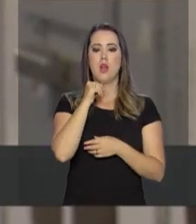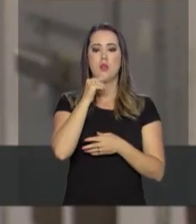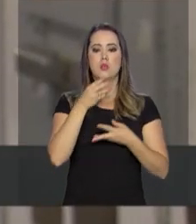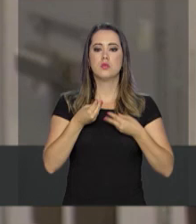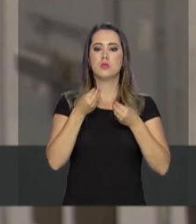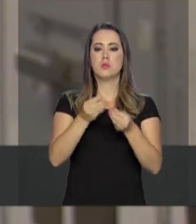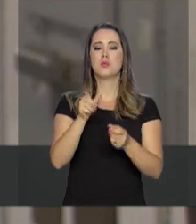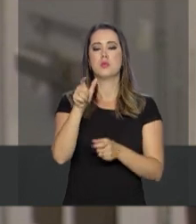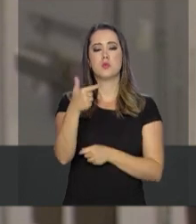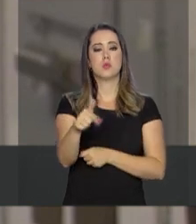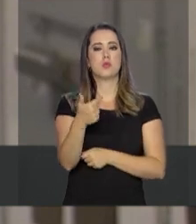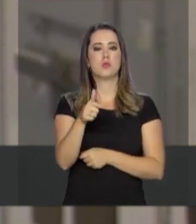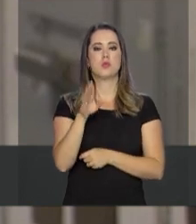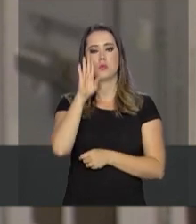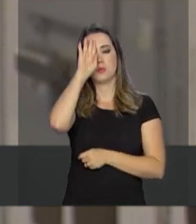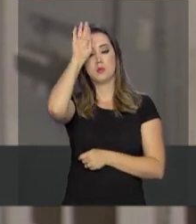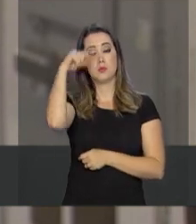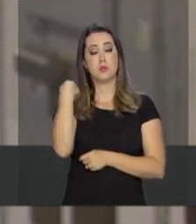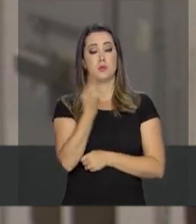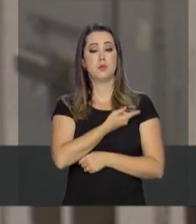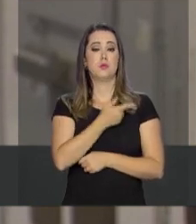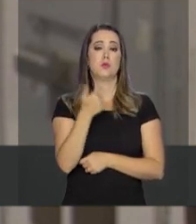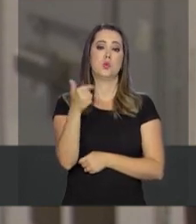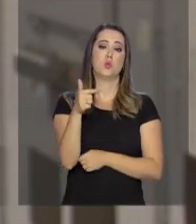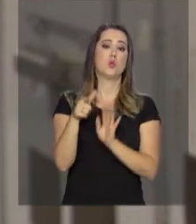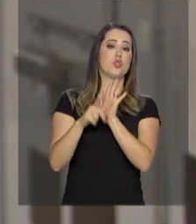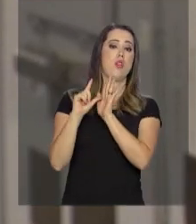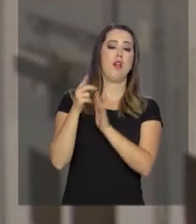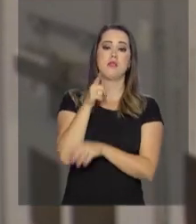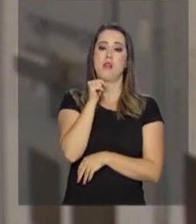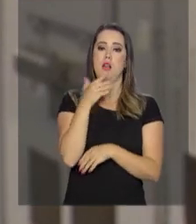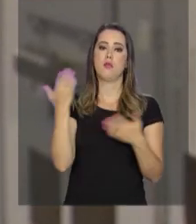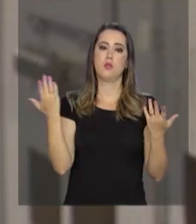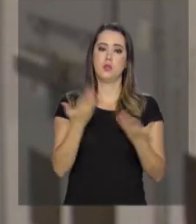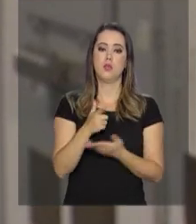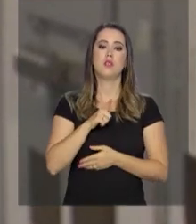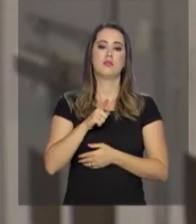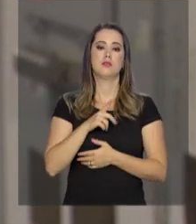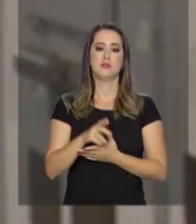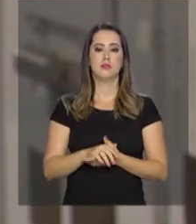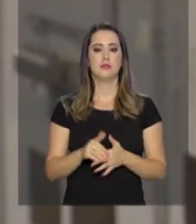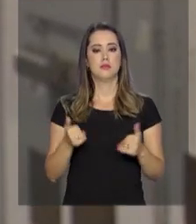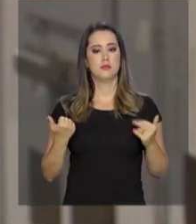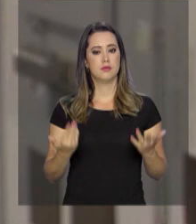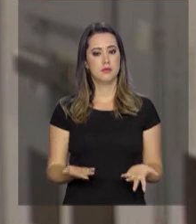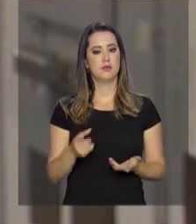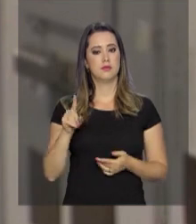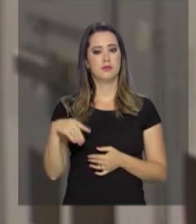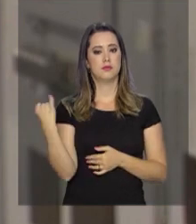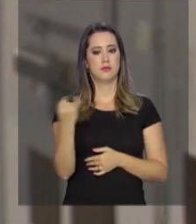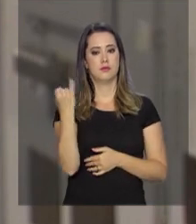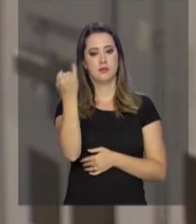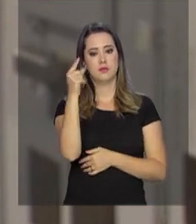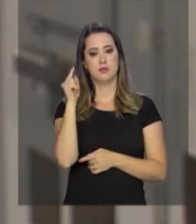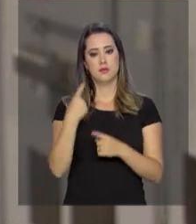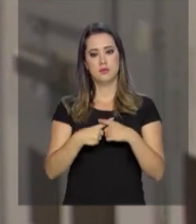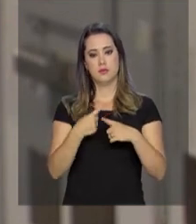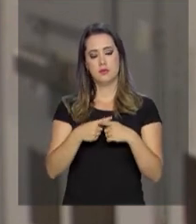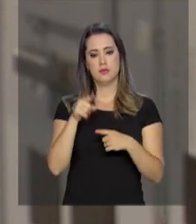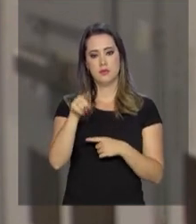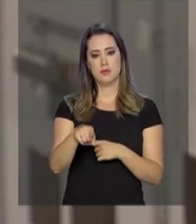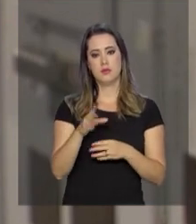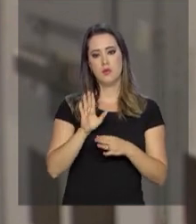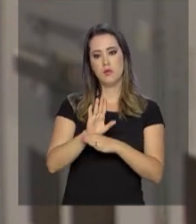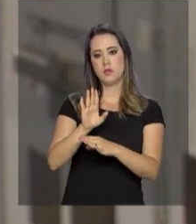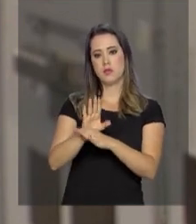quem não vê principalmente pra gente que a gente não tinha e agora a gente tem né eu acho muito importante porque eu